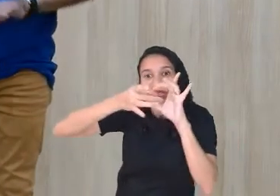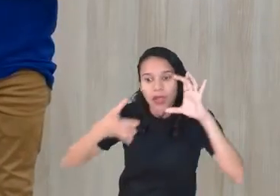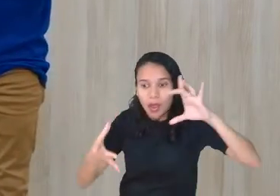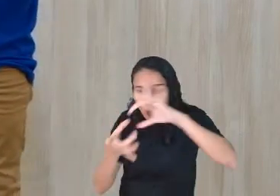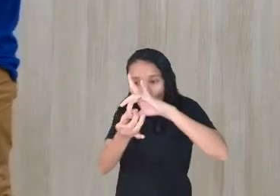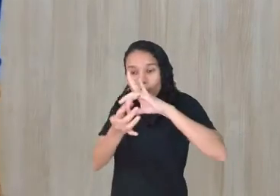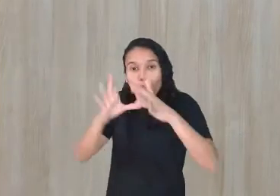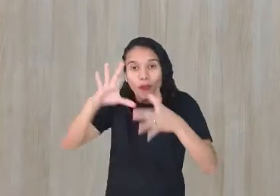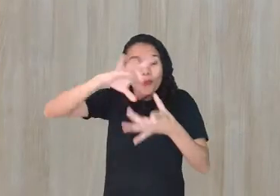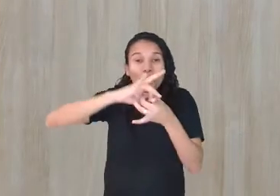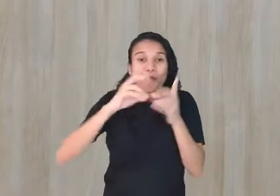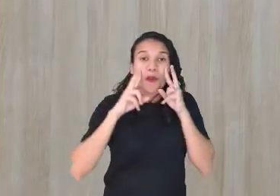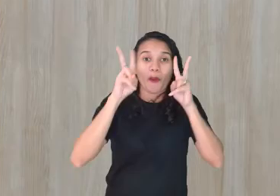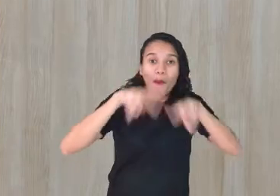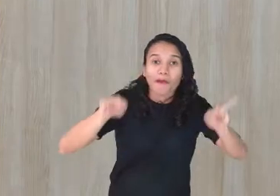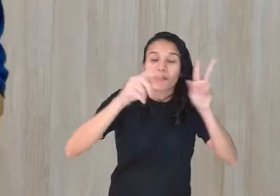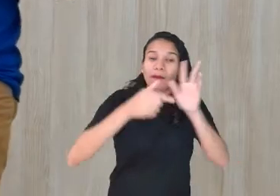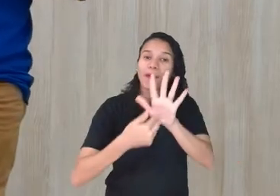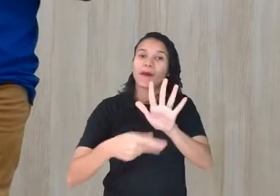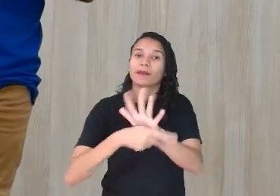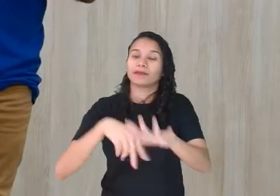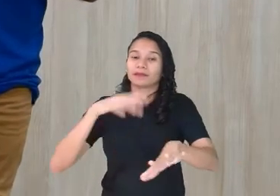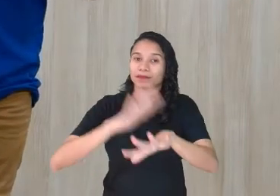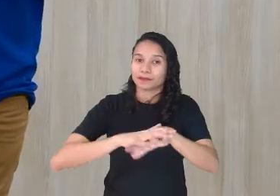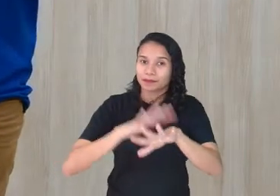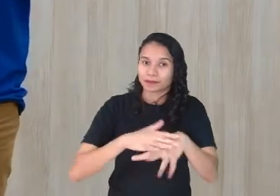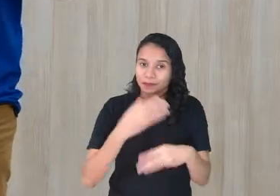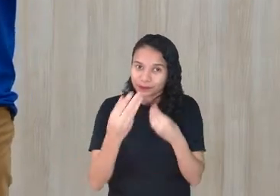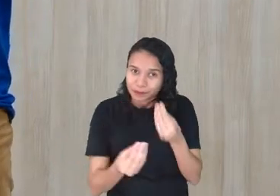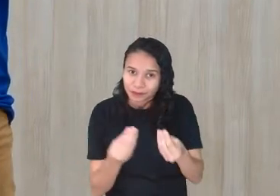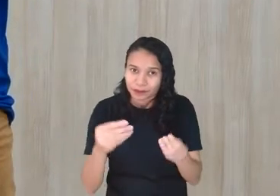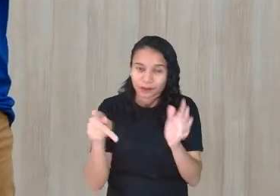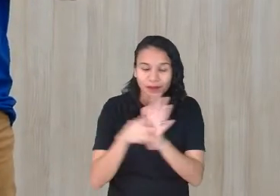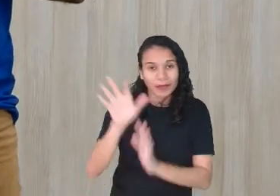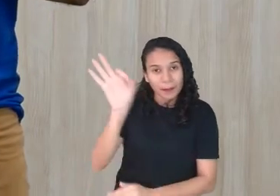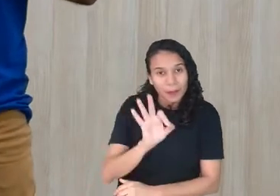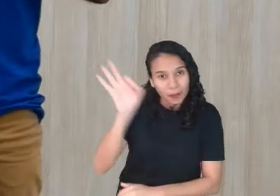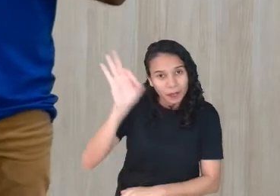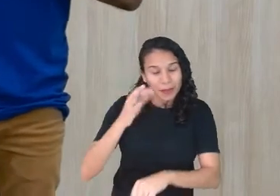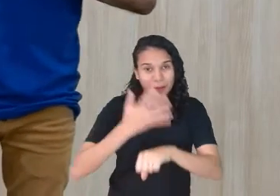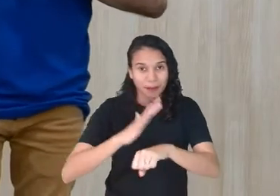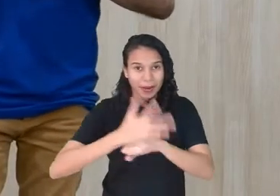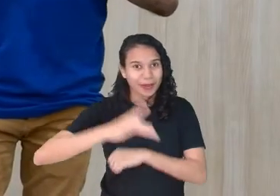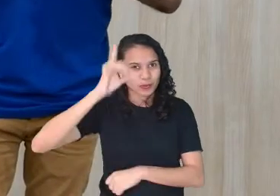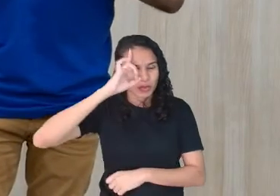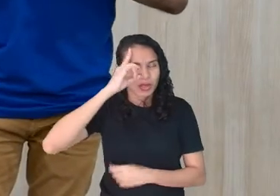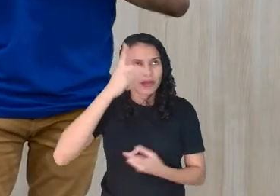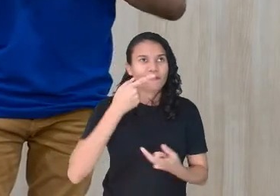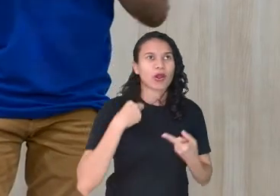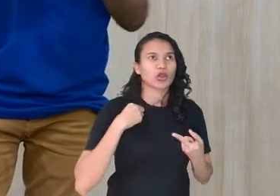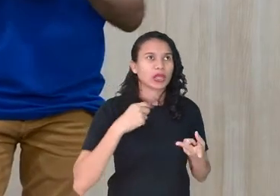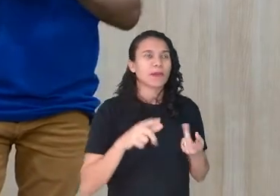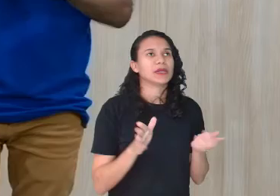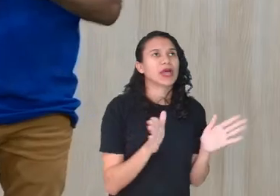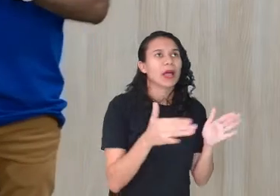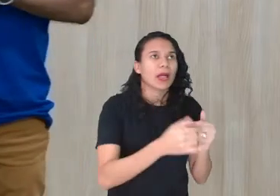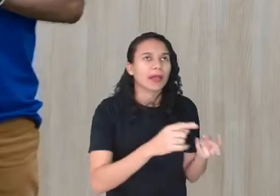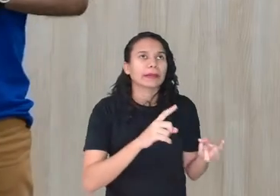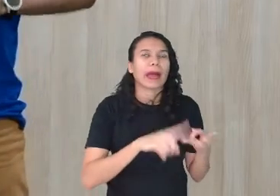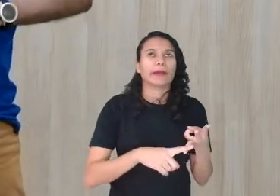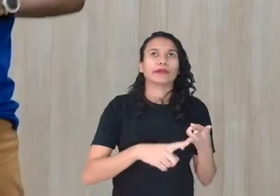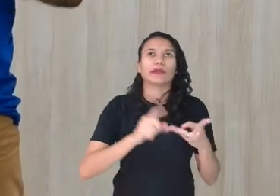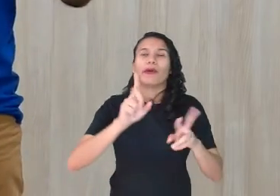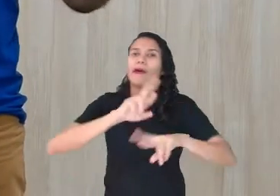Você viu apresentar a matemática aí. Ela dentro da porcentagem, no dia a dia. Eu falei de camisa, falei de dado, falei